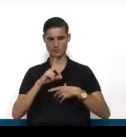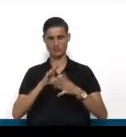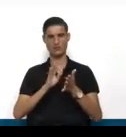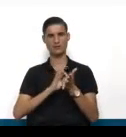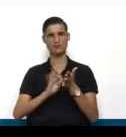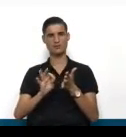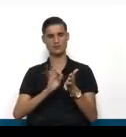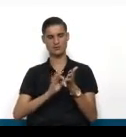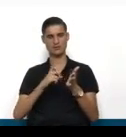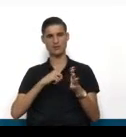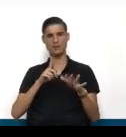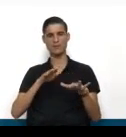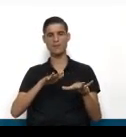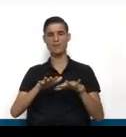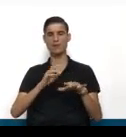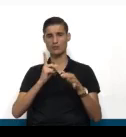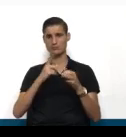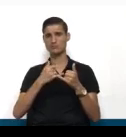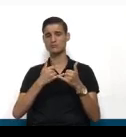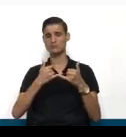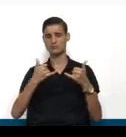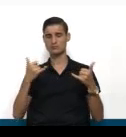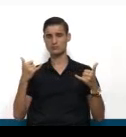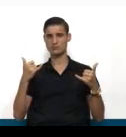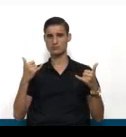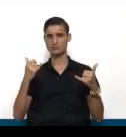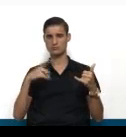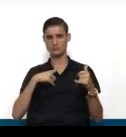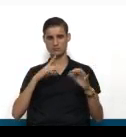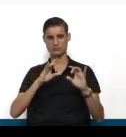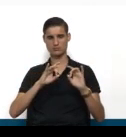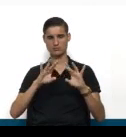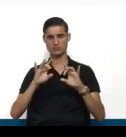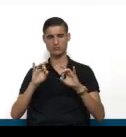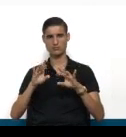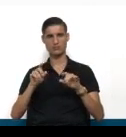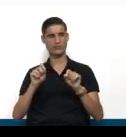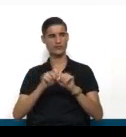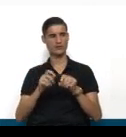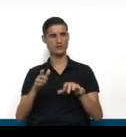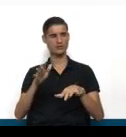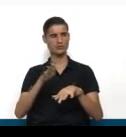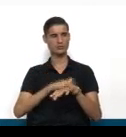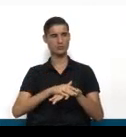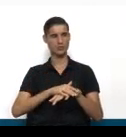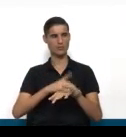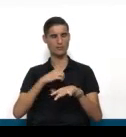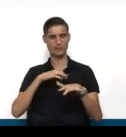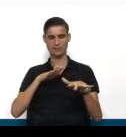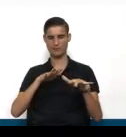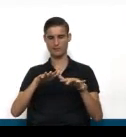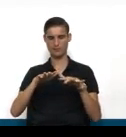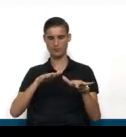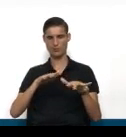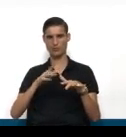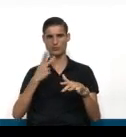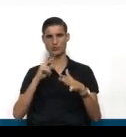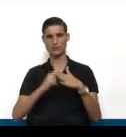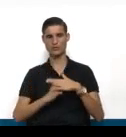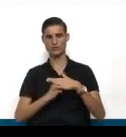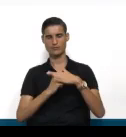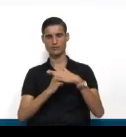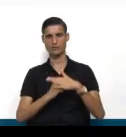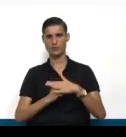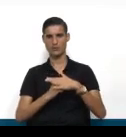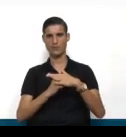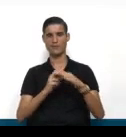o movimento de uma corda elástica agindo sob a ação de uma tensão e a sua massa. Ou